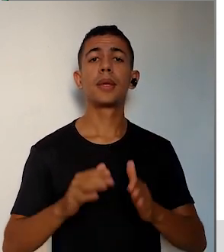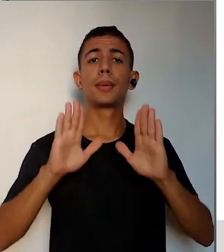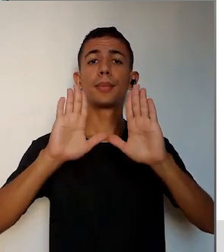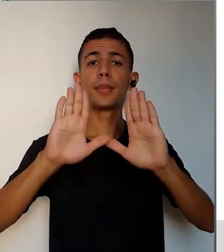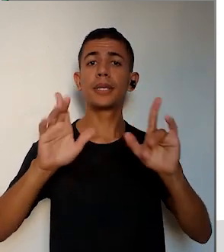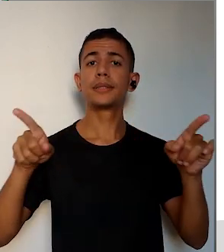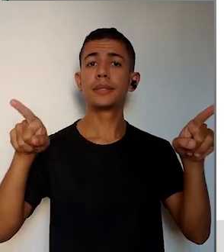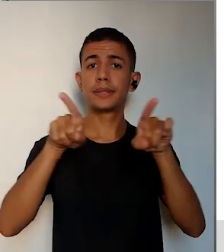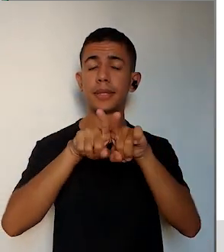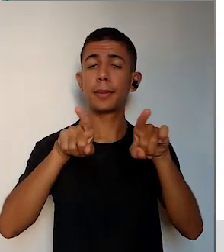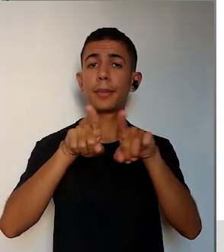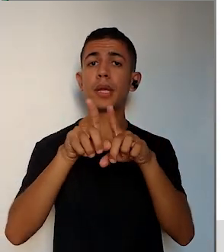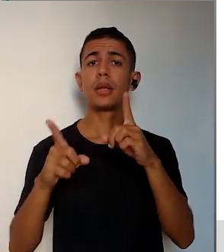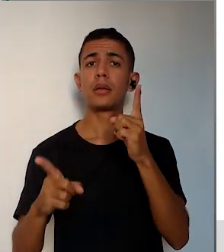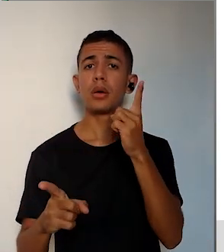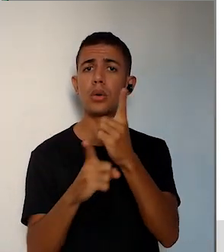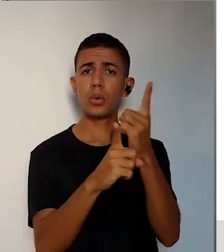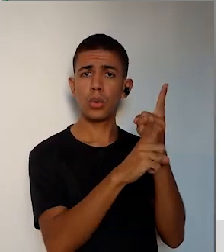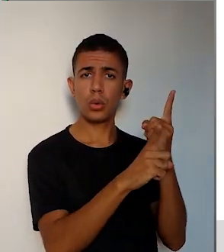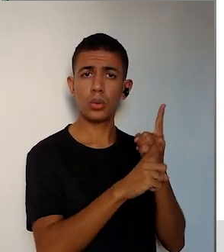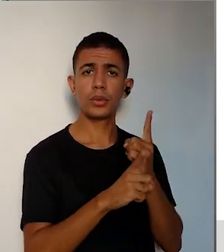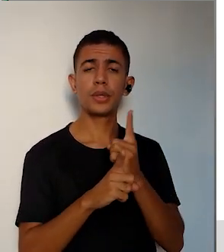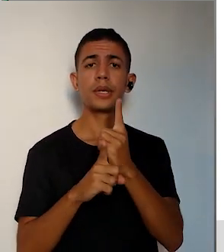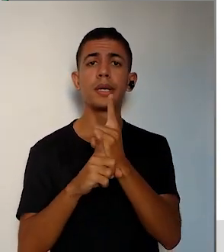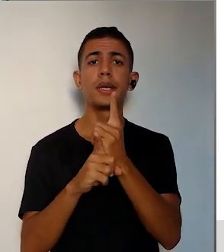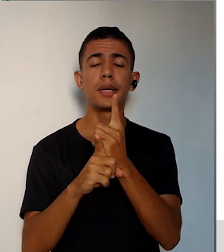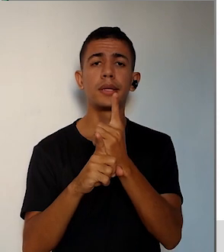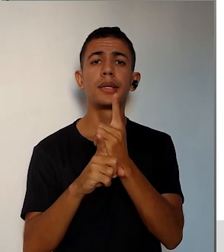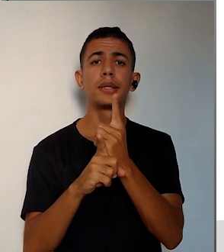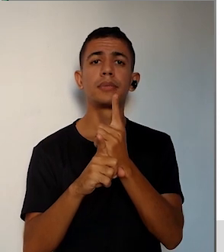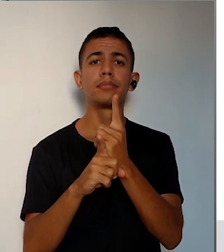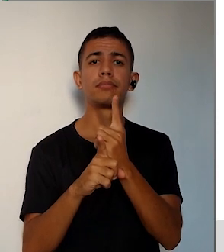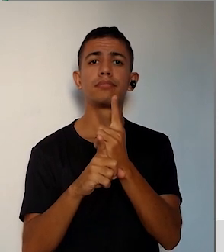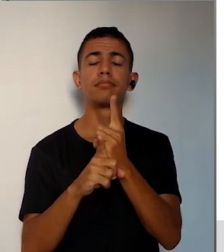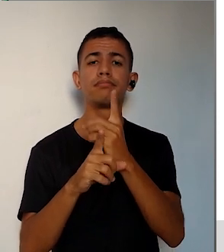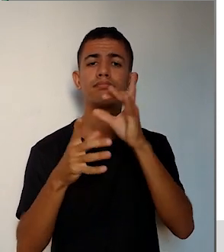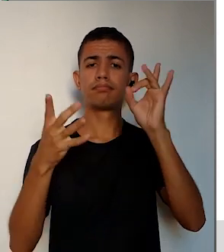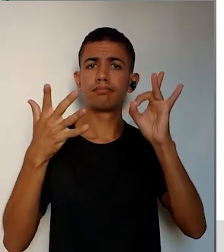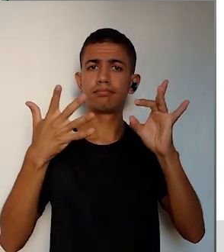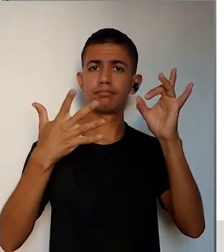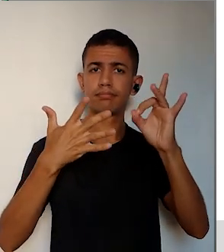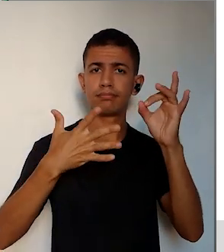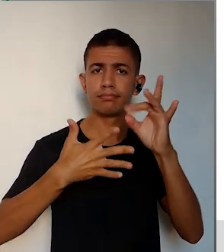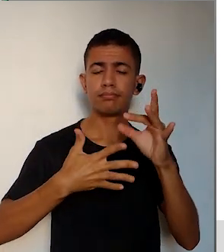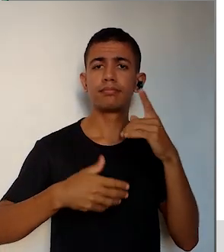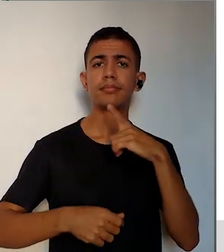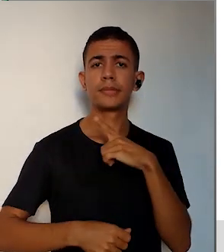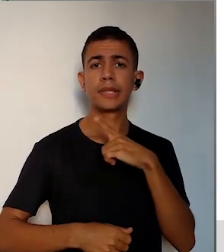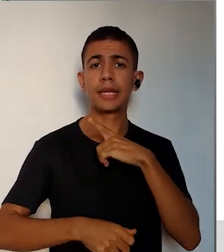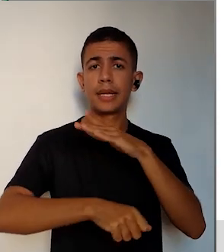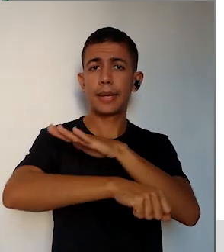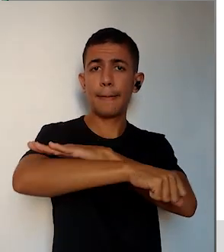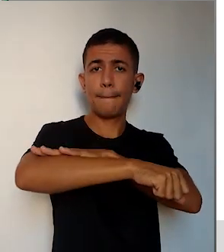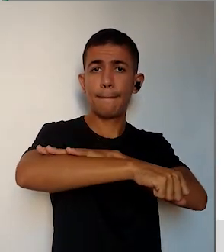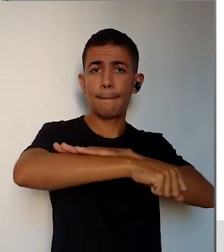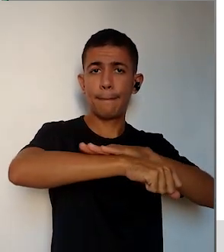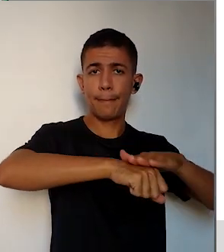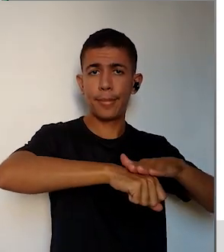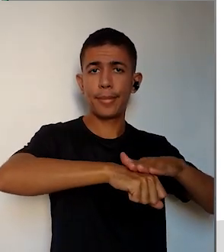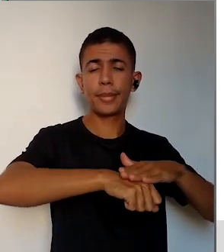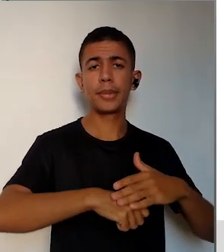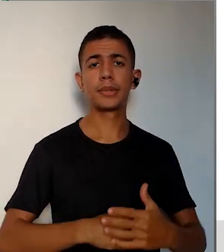mas também podem ser encontradas em feixes isolados na composição da pele.